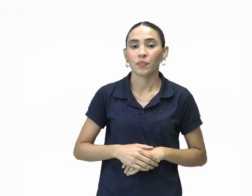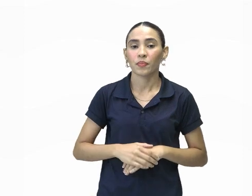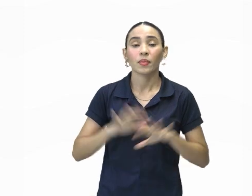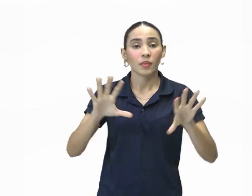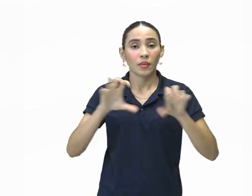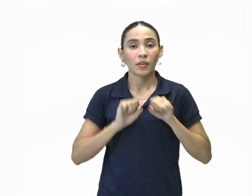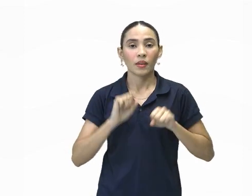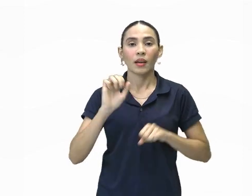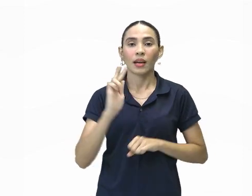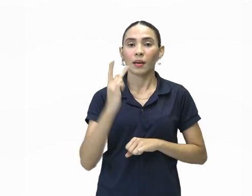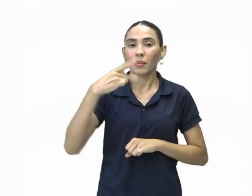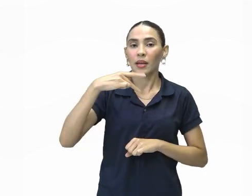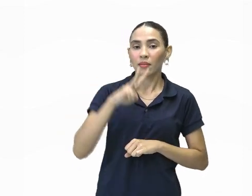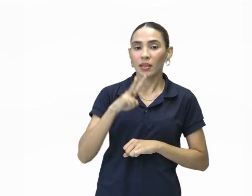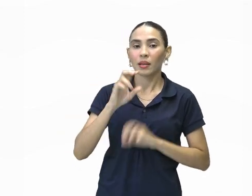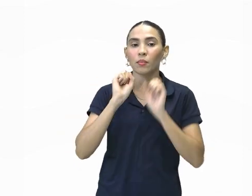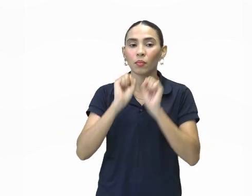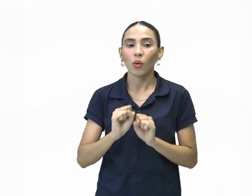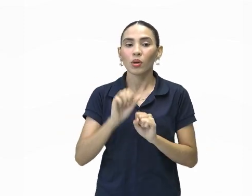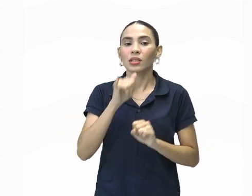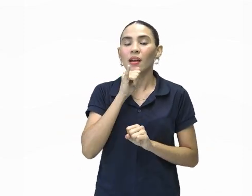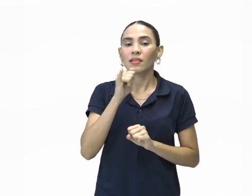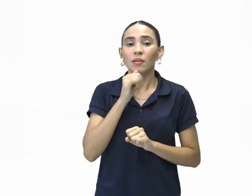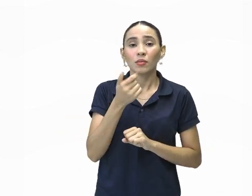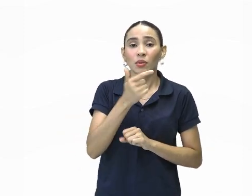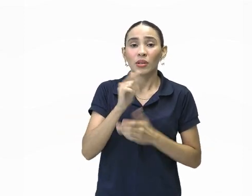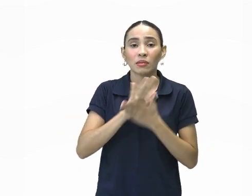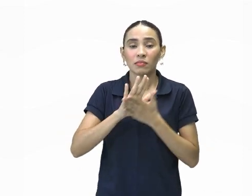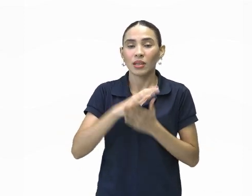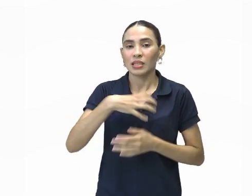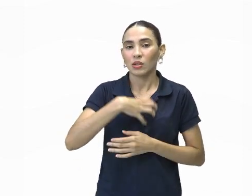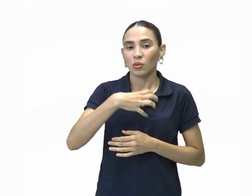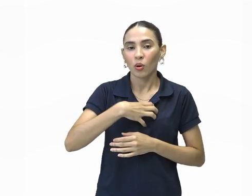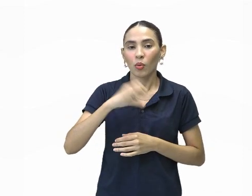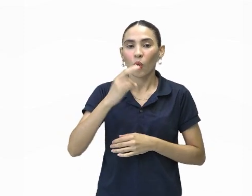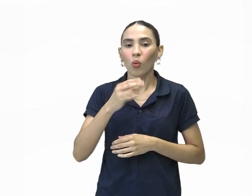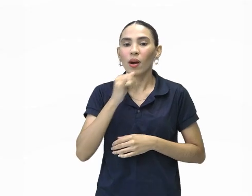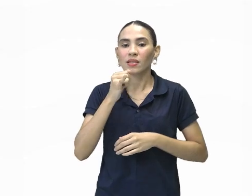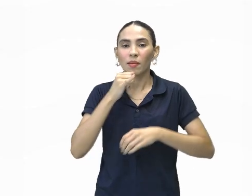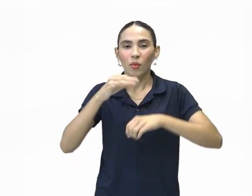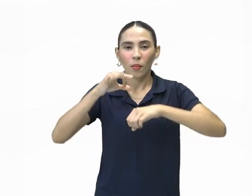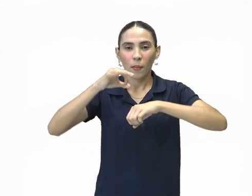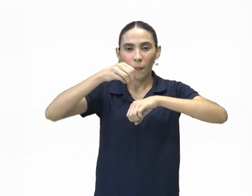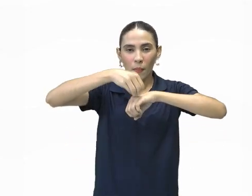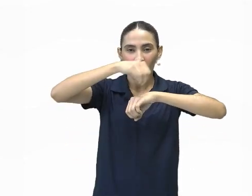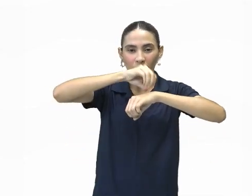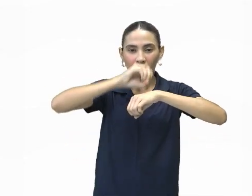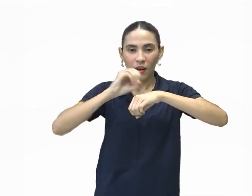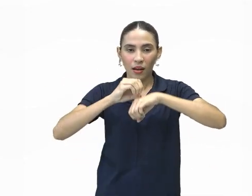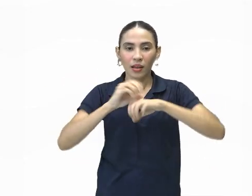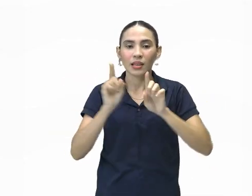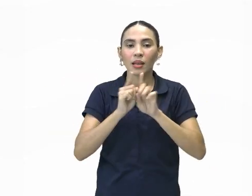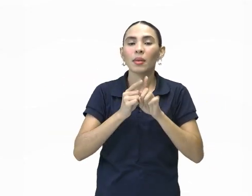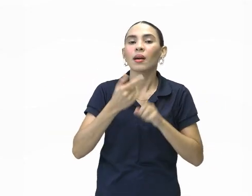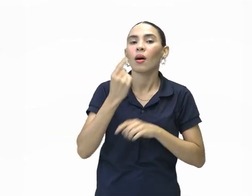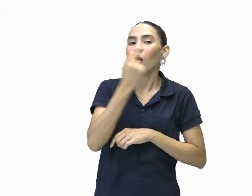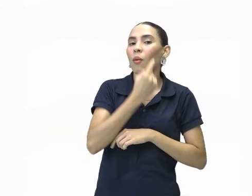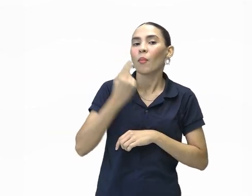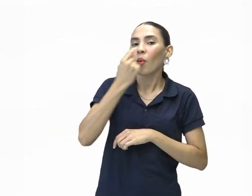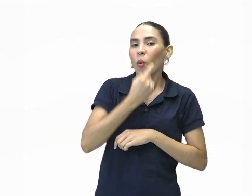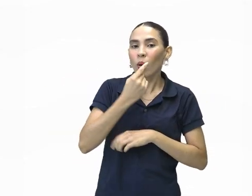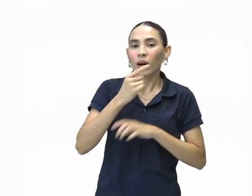pelo HPV pode ser assintomática ou provocar aparecimento de verrugas genitais, orais e anais.